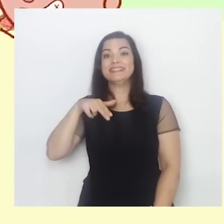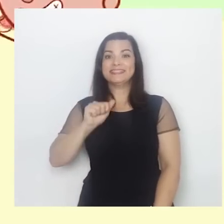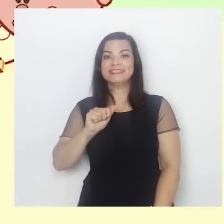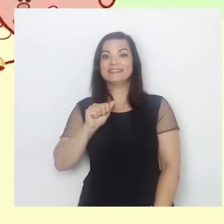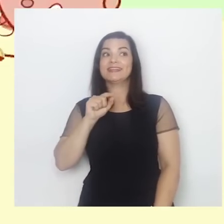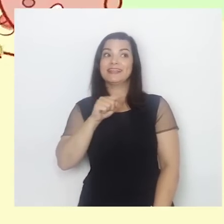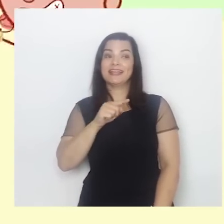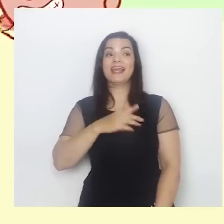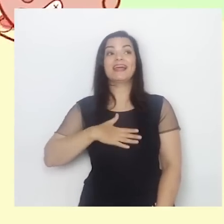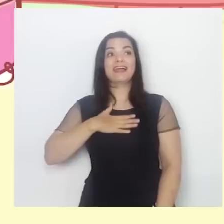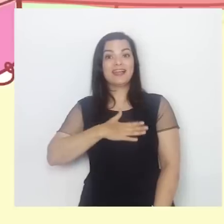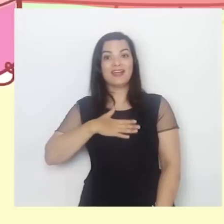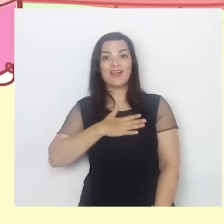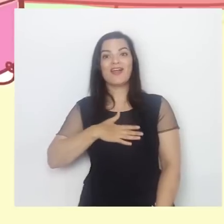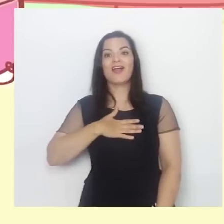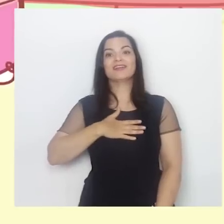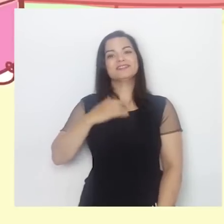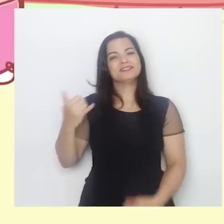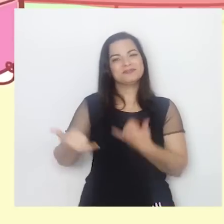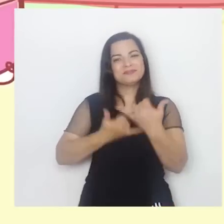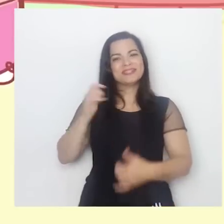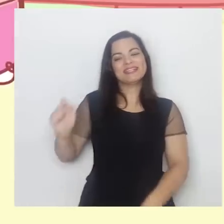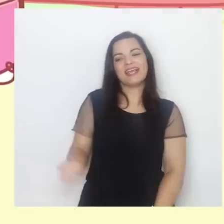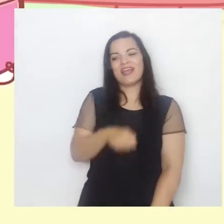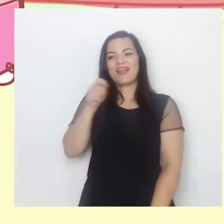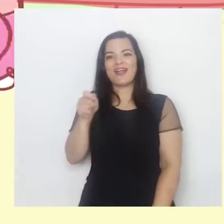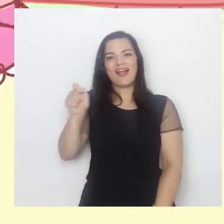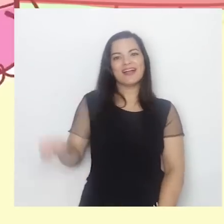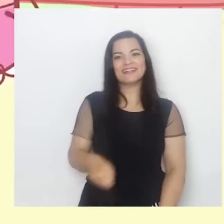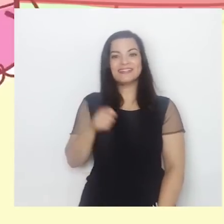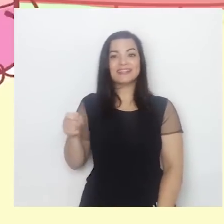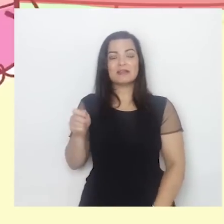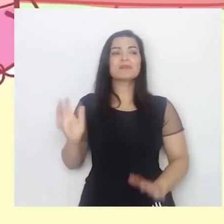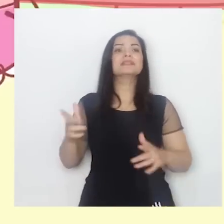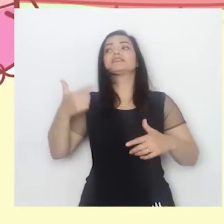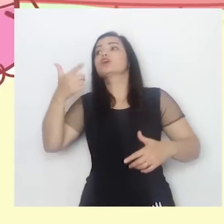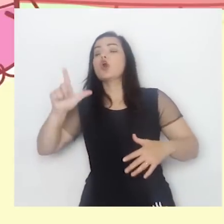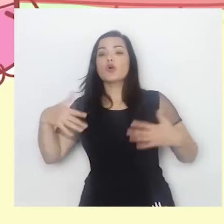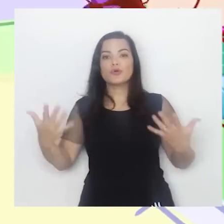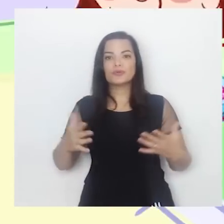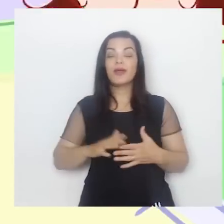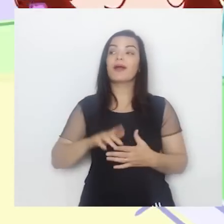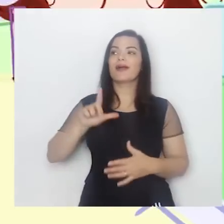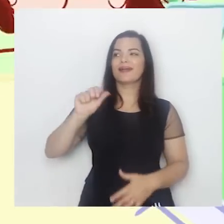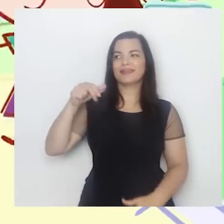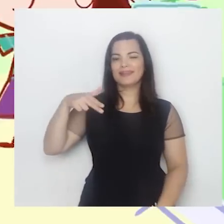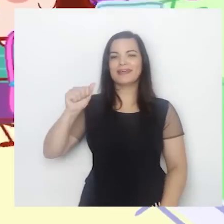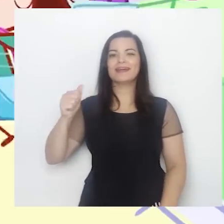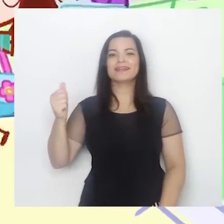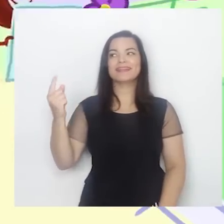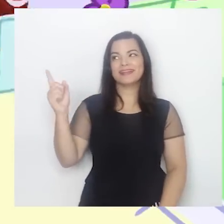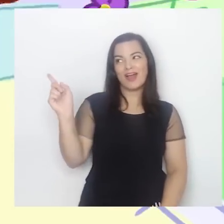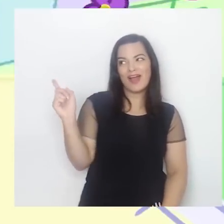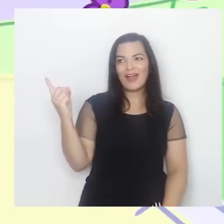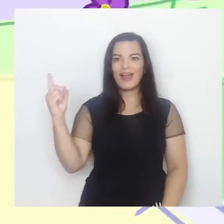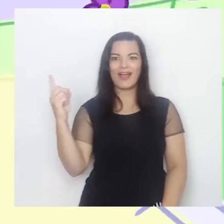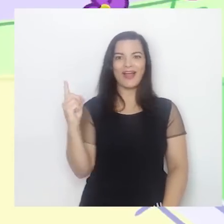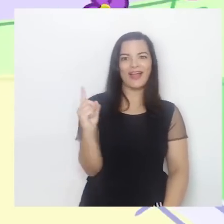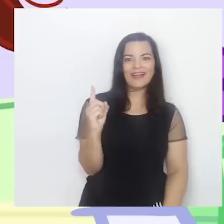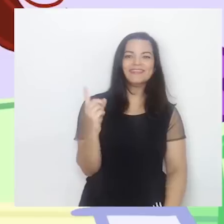gosta de pular corda. Mas cadê a outra? Olha, a Lana está vindo aí.